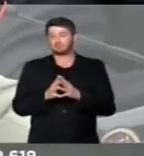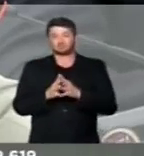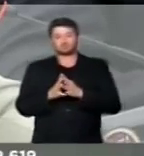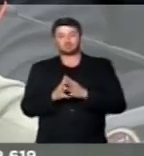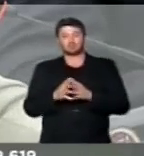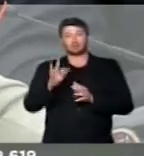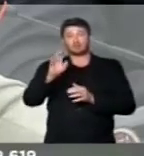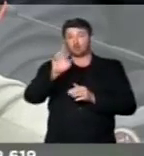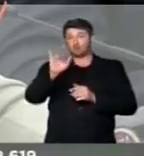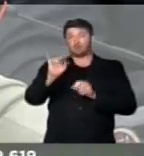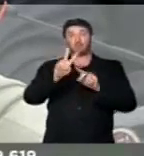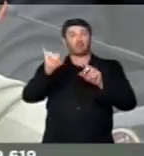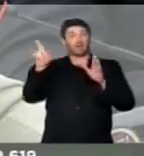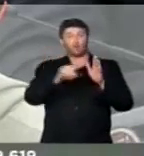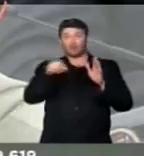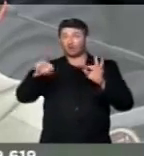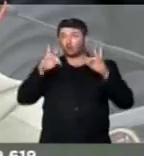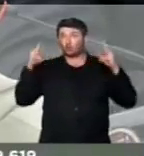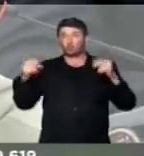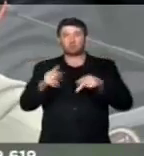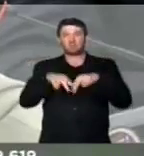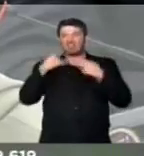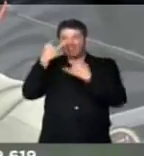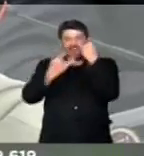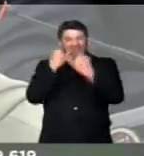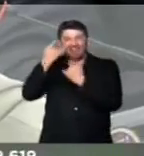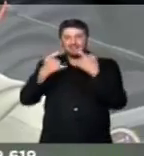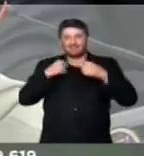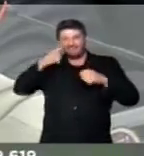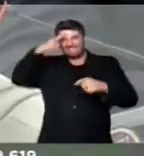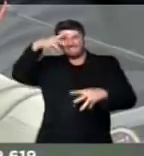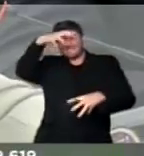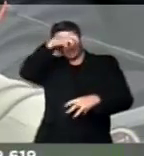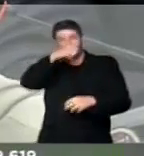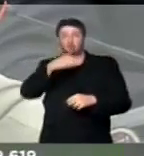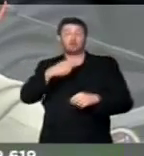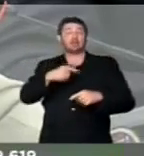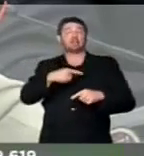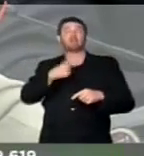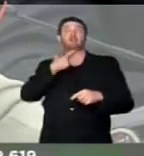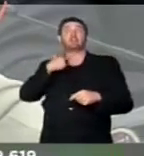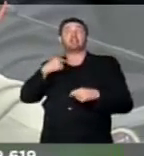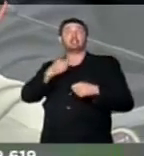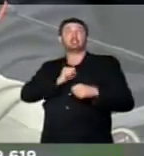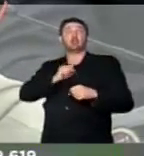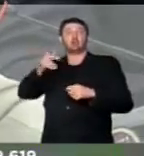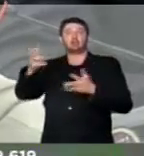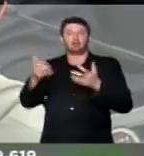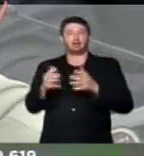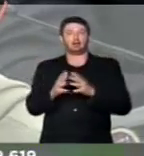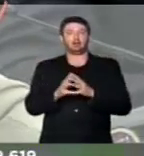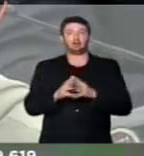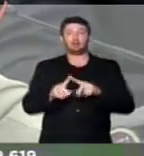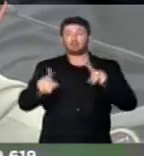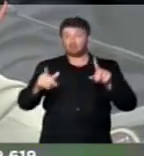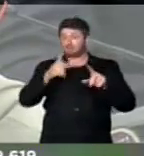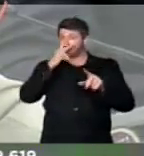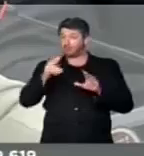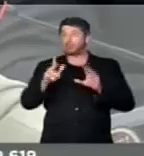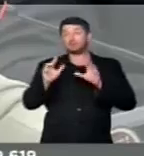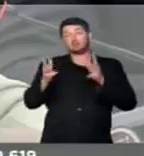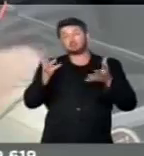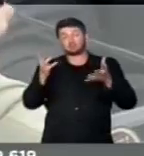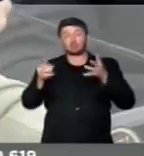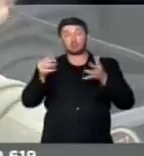Teori. Pode anular tudo, essa sanha de vingador e de grande herói. Mas o que se pretende, segundo